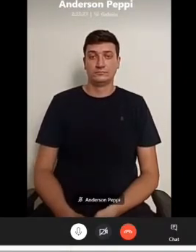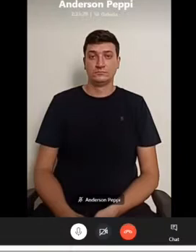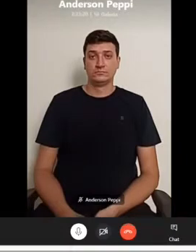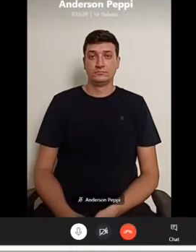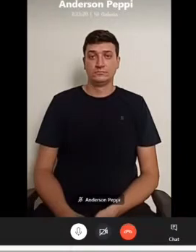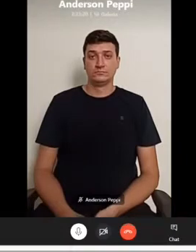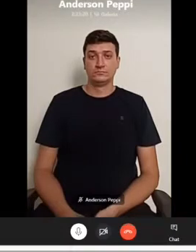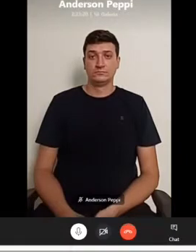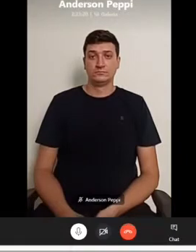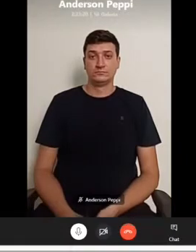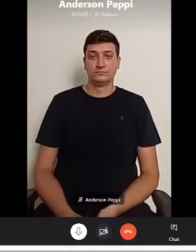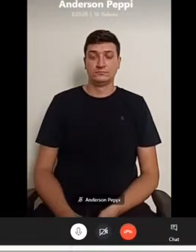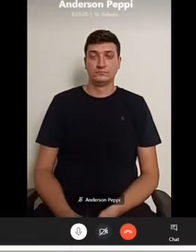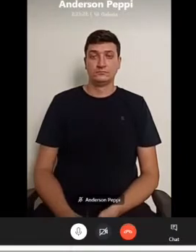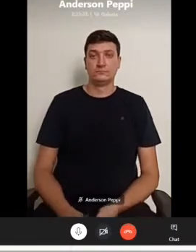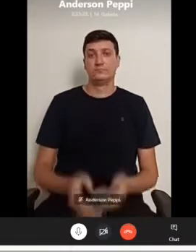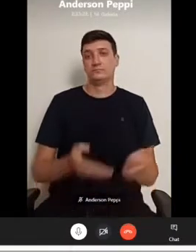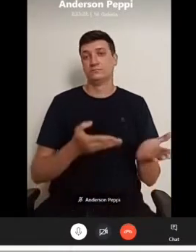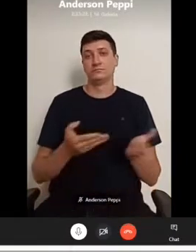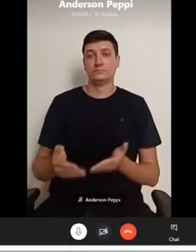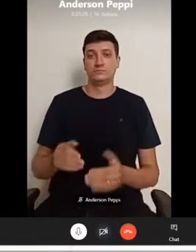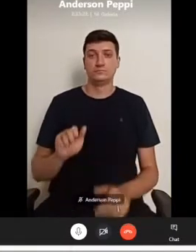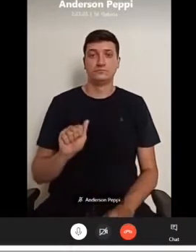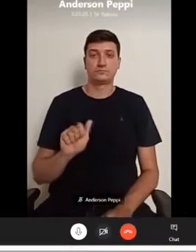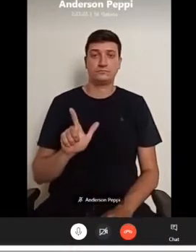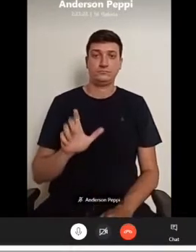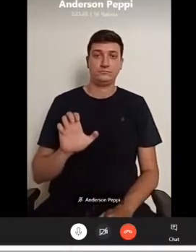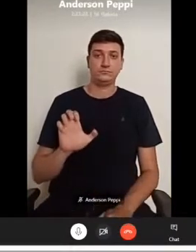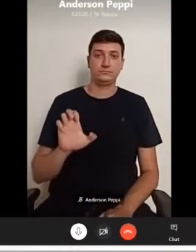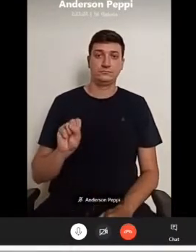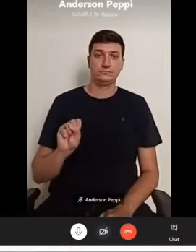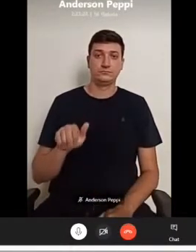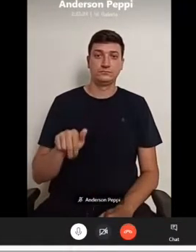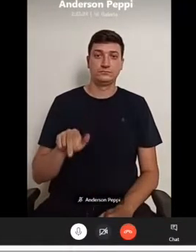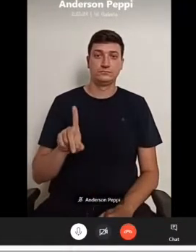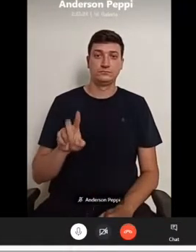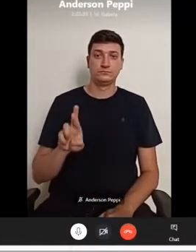Vereadora Alessandra Luquezzi de Oliveira.